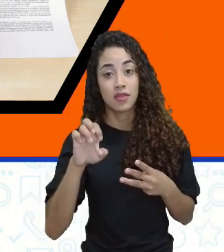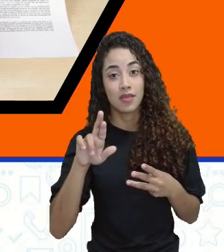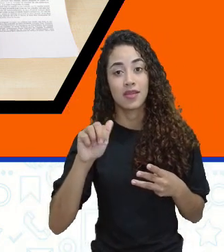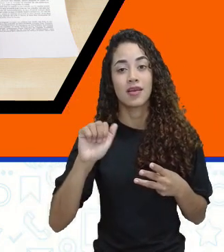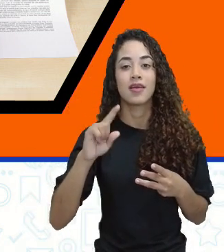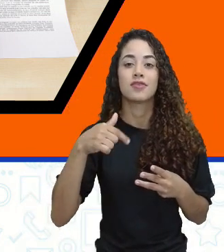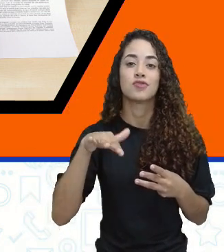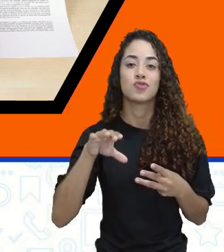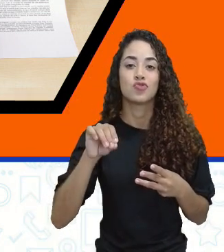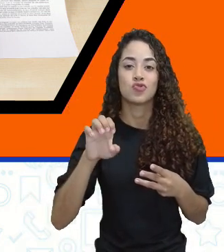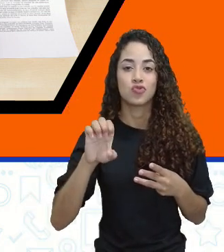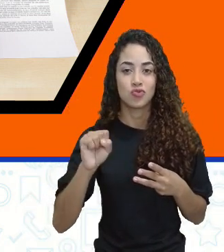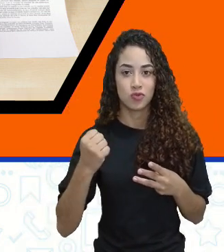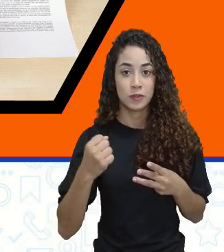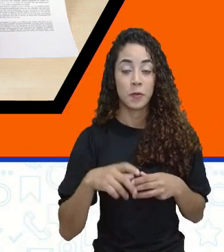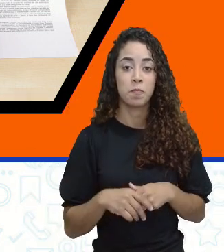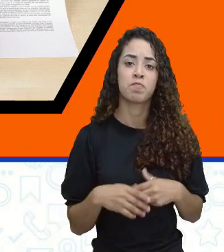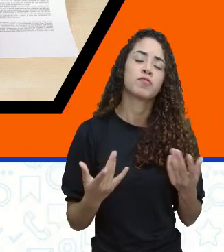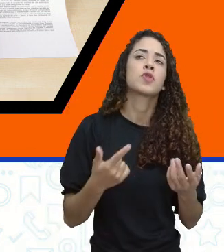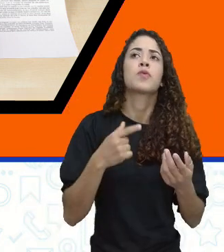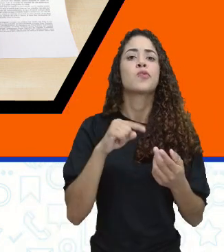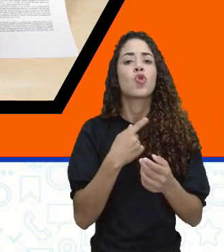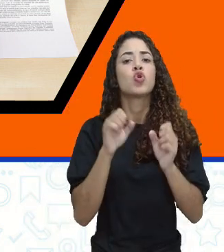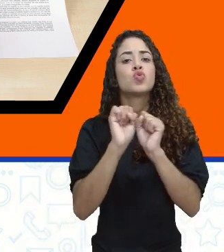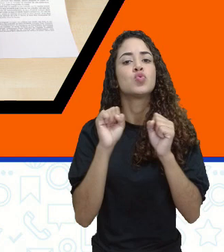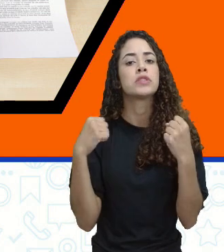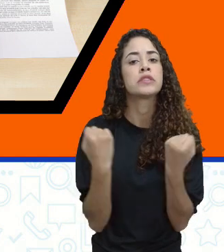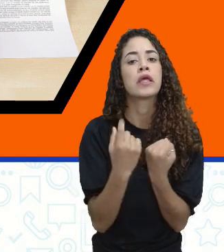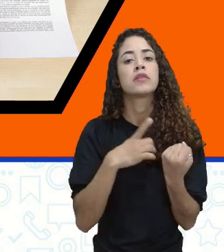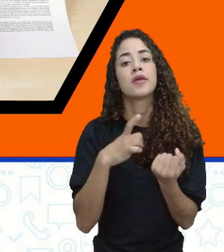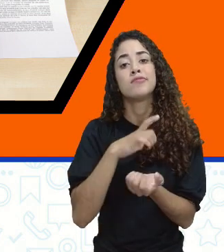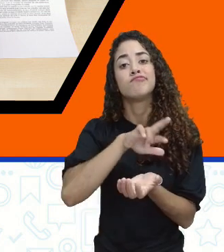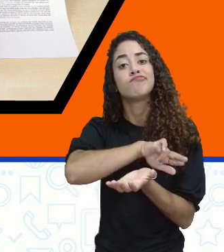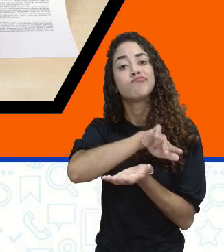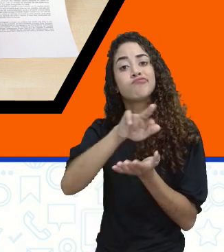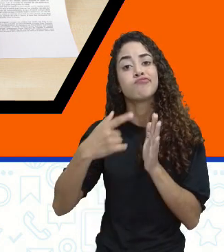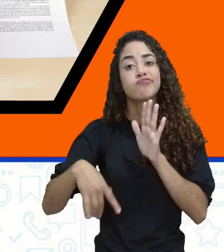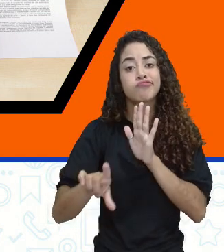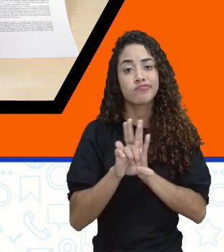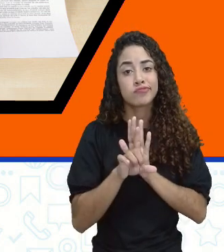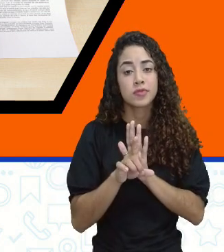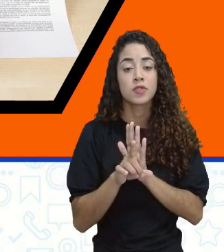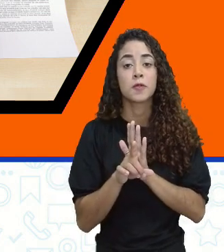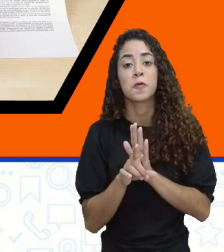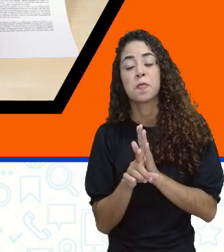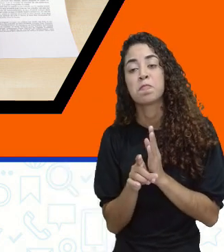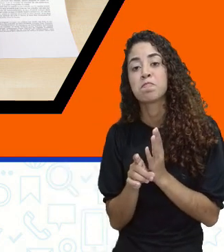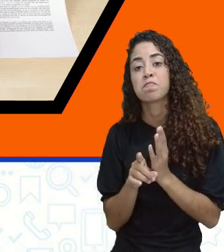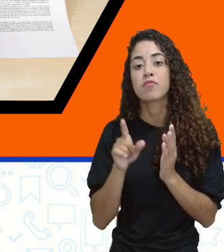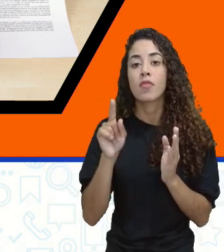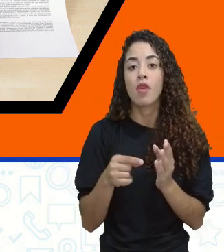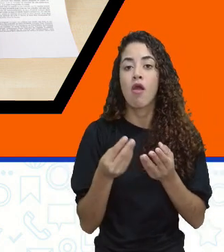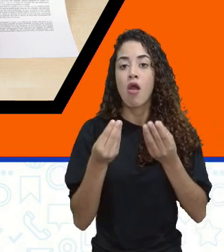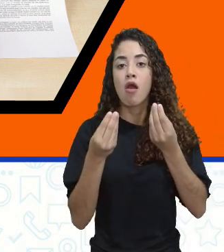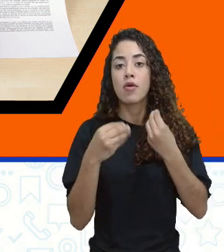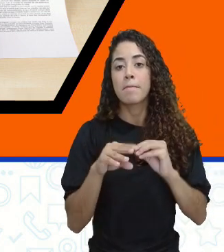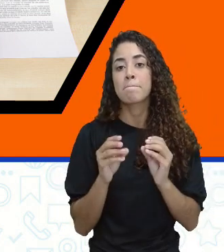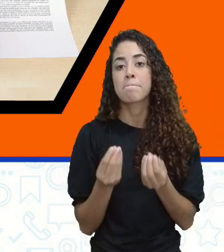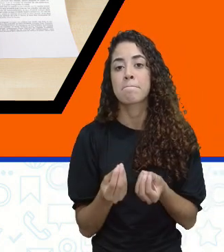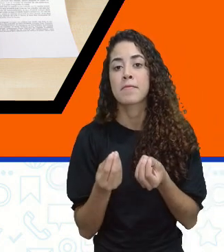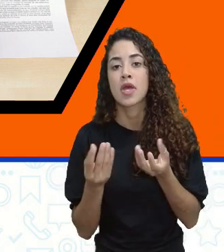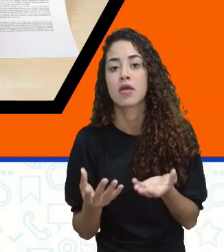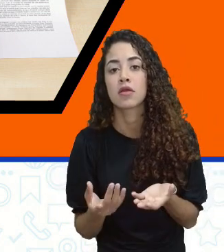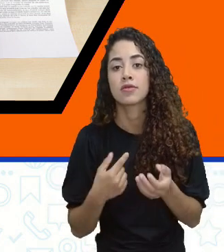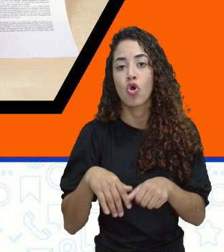que na nossa sociedade, né, a gente tem aí várias leis, né, que são colocadas através da